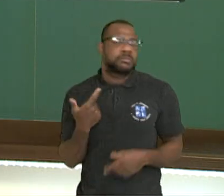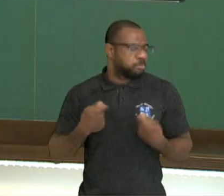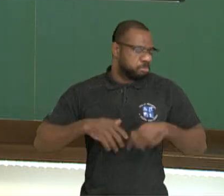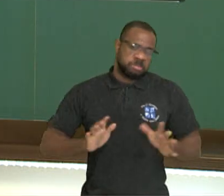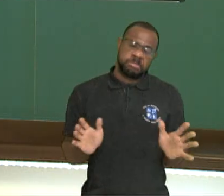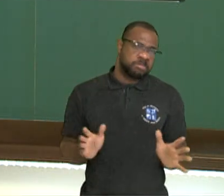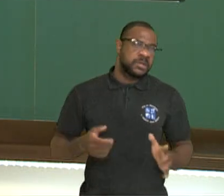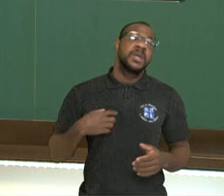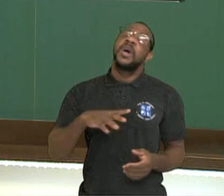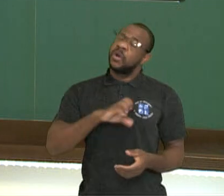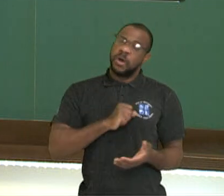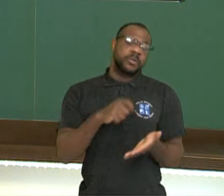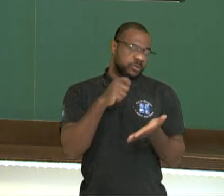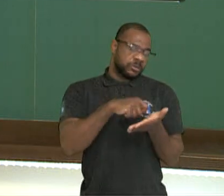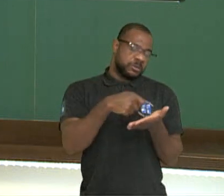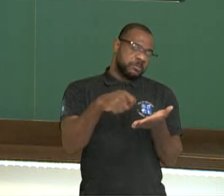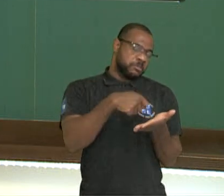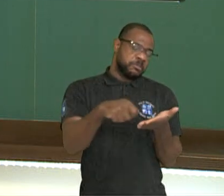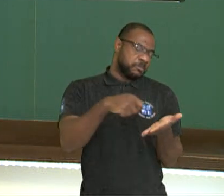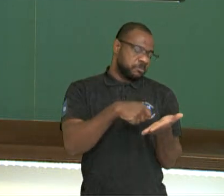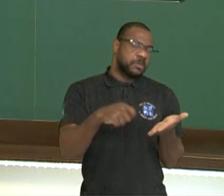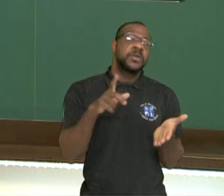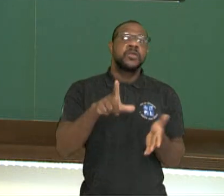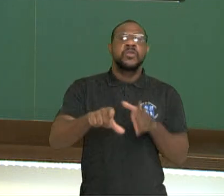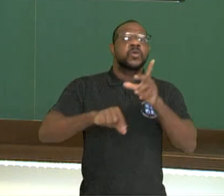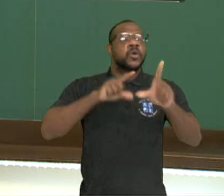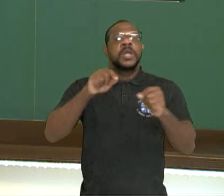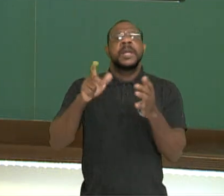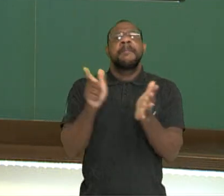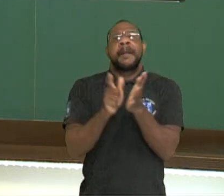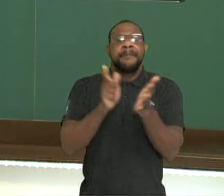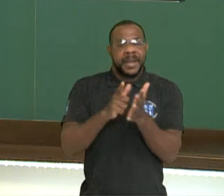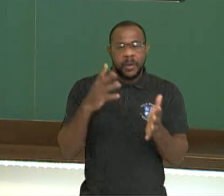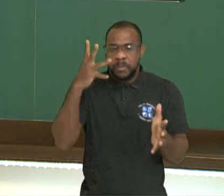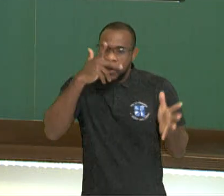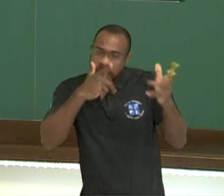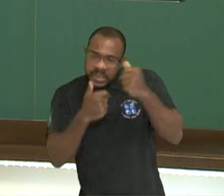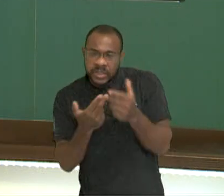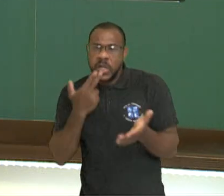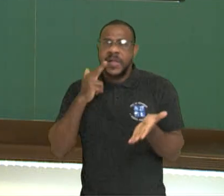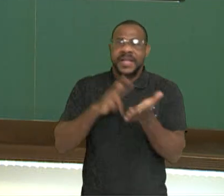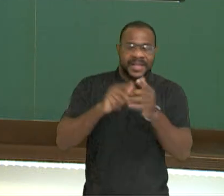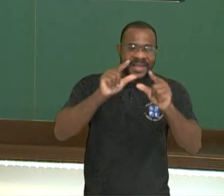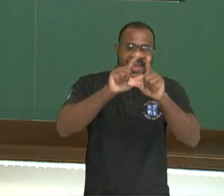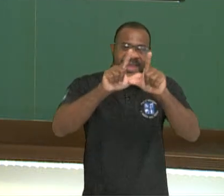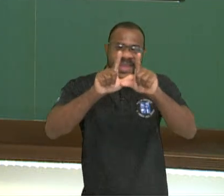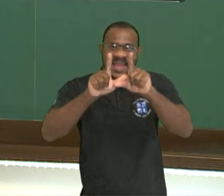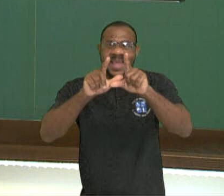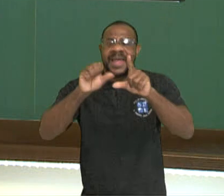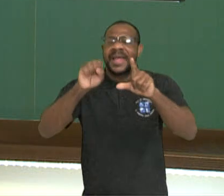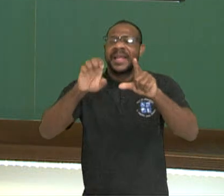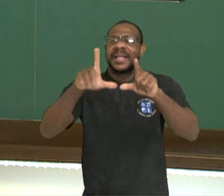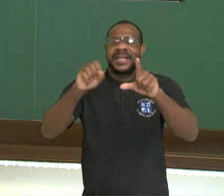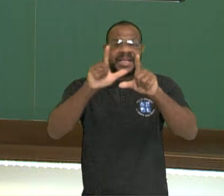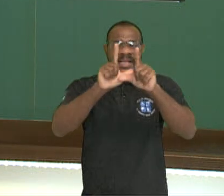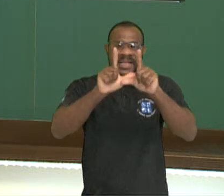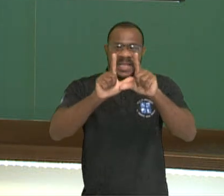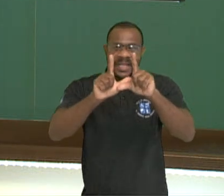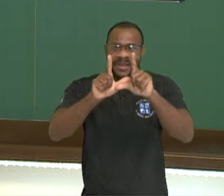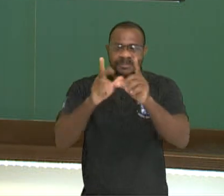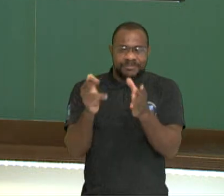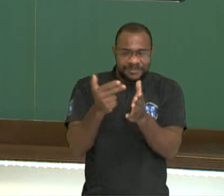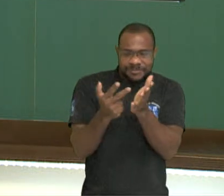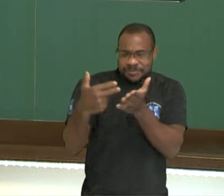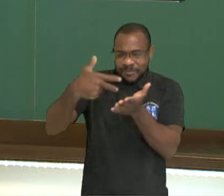sim gostam de escrever, gostam de escolher os papéis em que vão escrever, os selos também costumam ser colecionáveis,